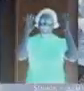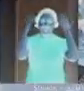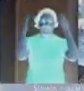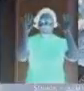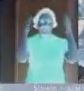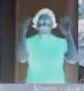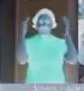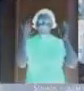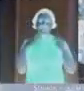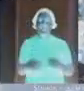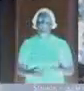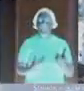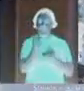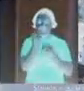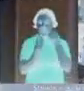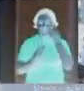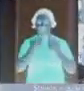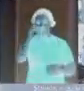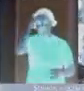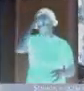Mas é para ferver de uma vez.